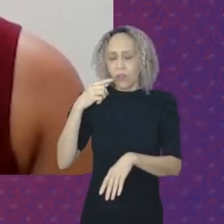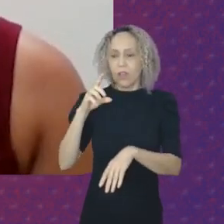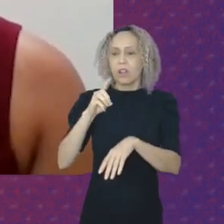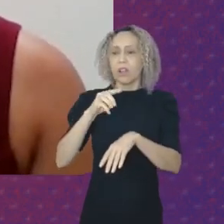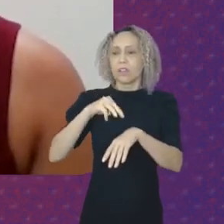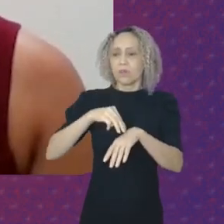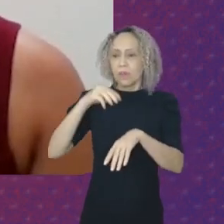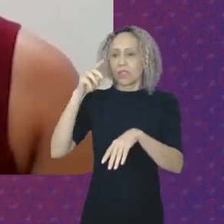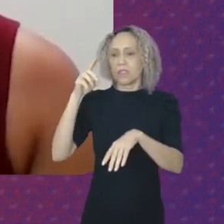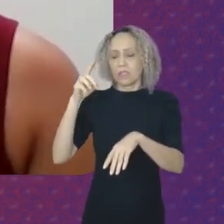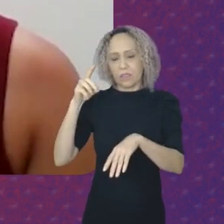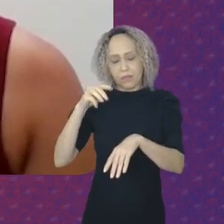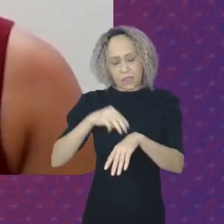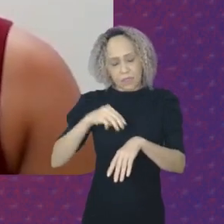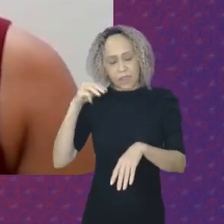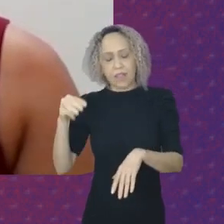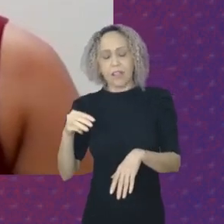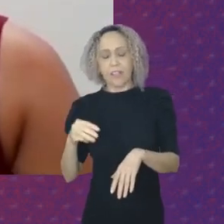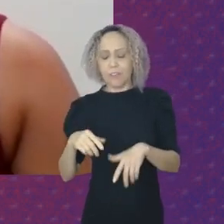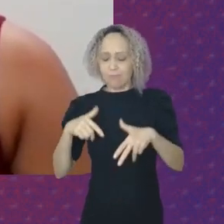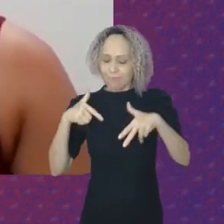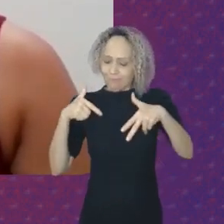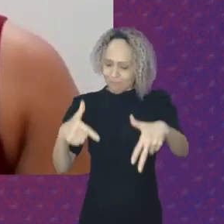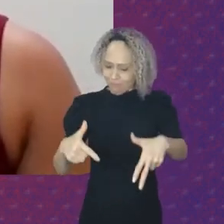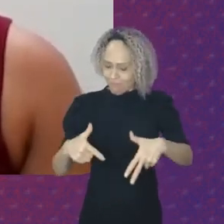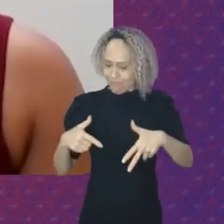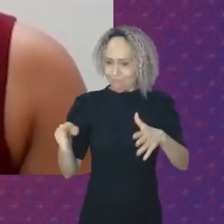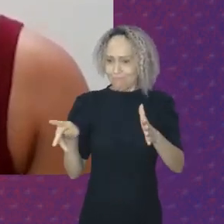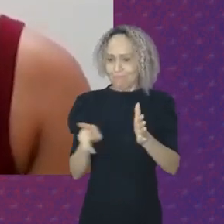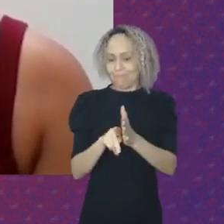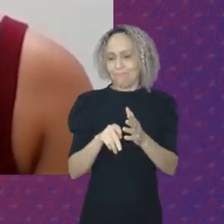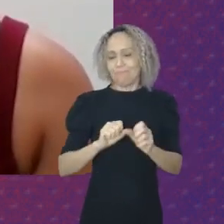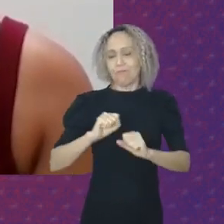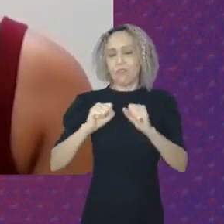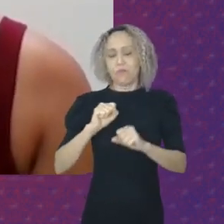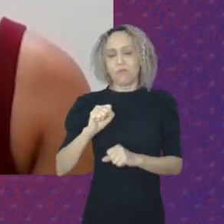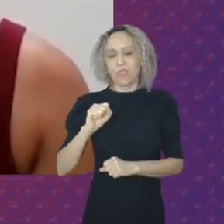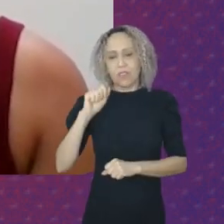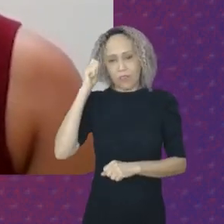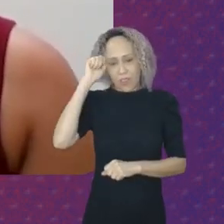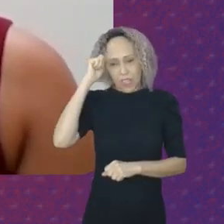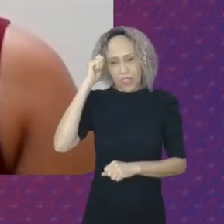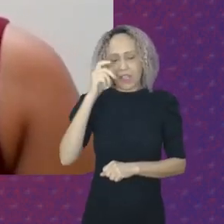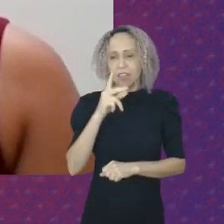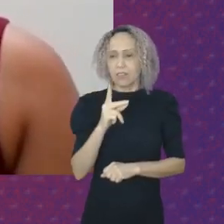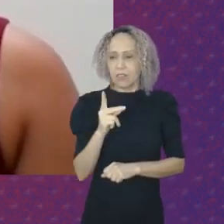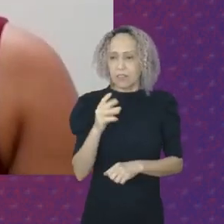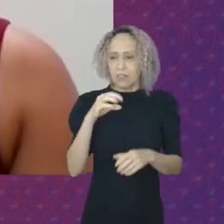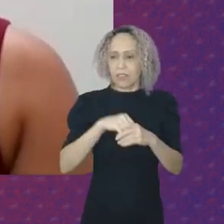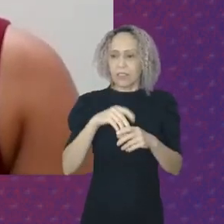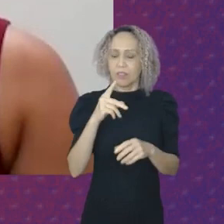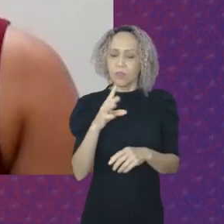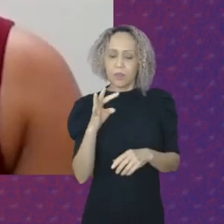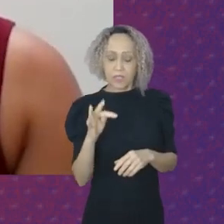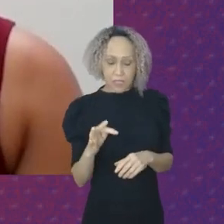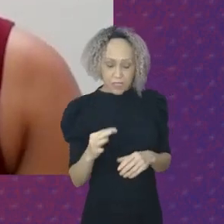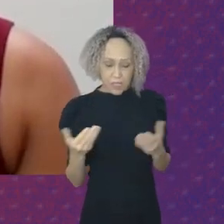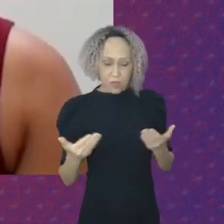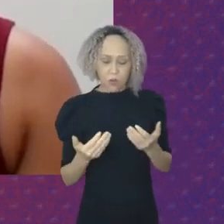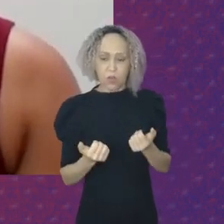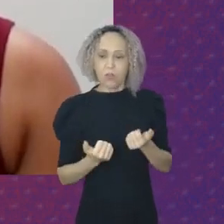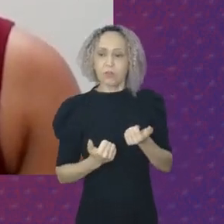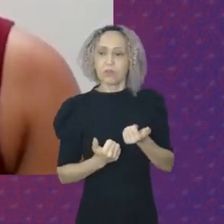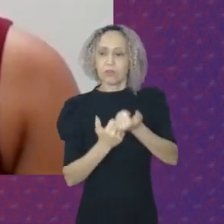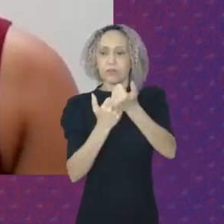movimento negro, militante petista, e atualmente eu estou como assessora especial do ministro